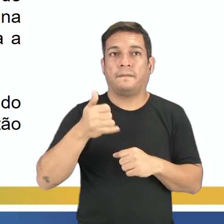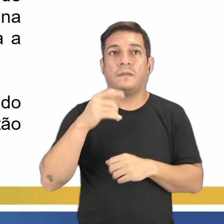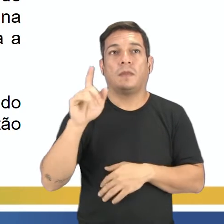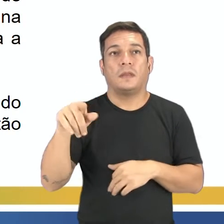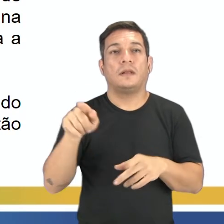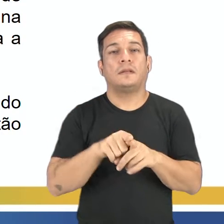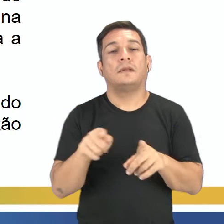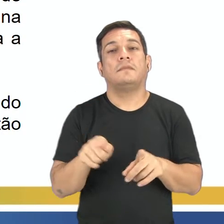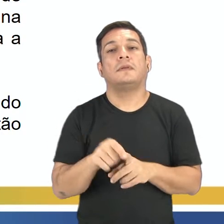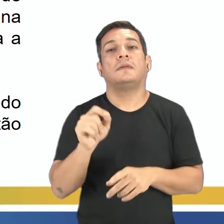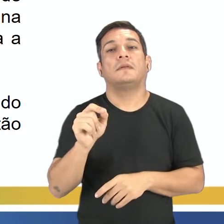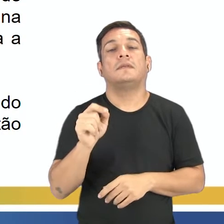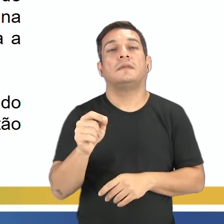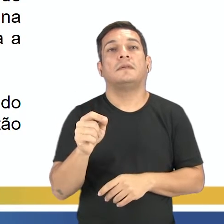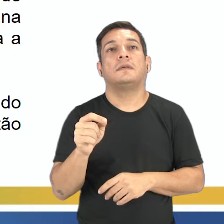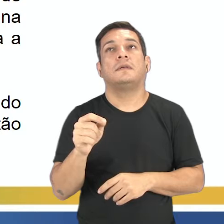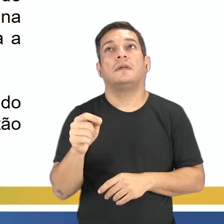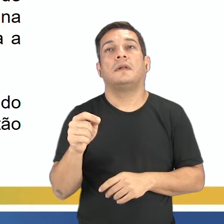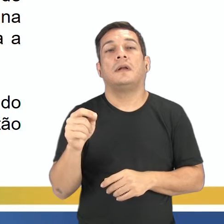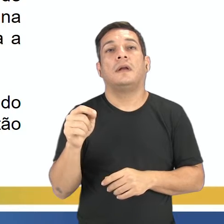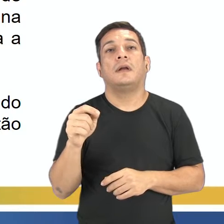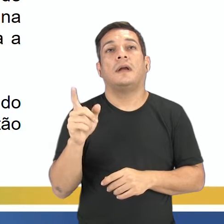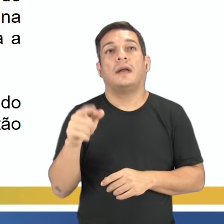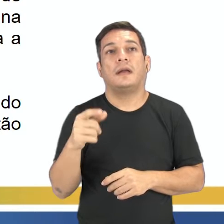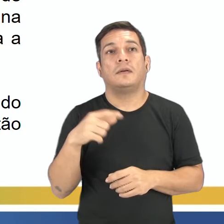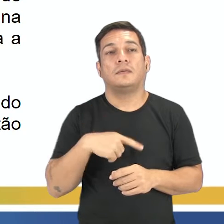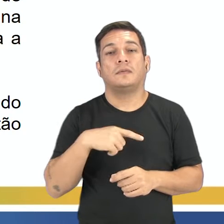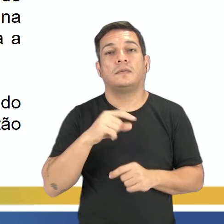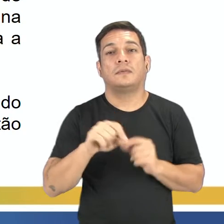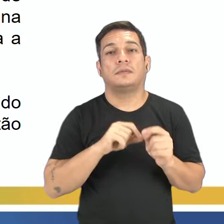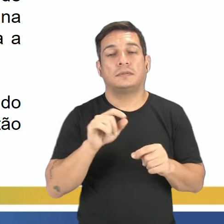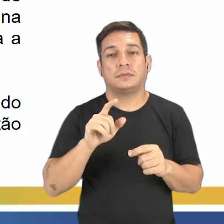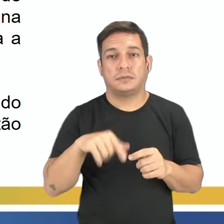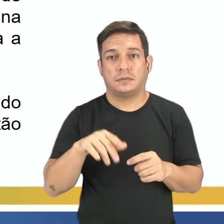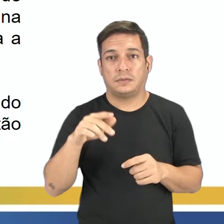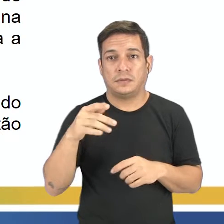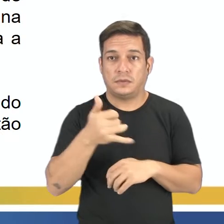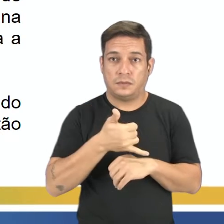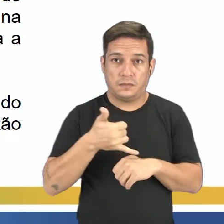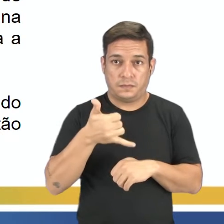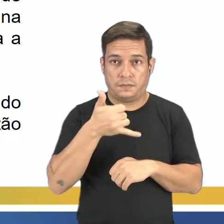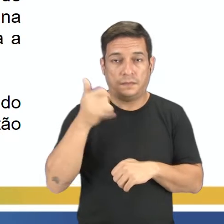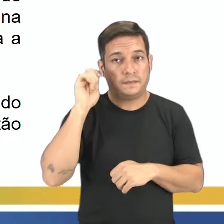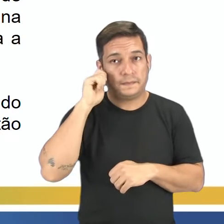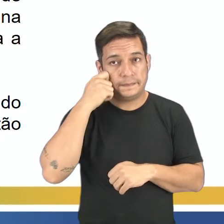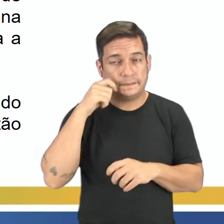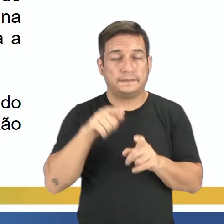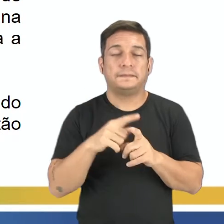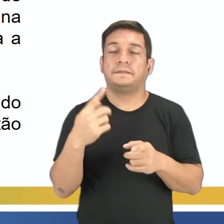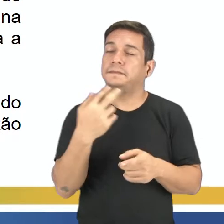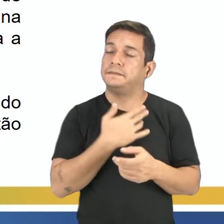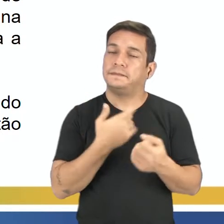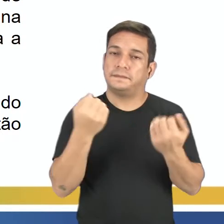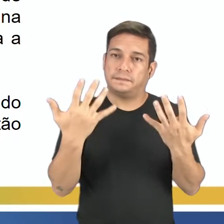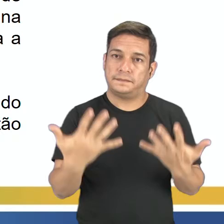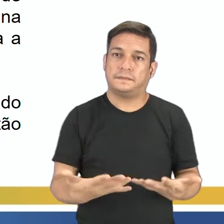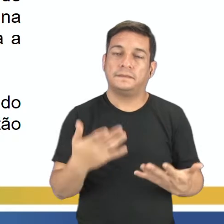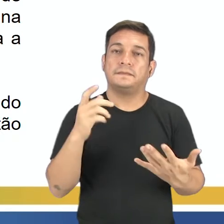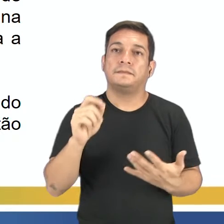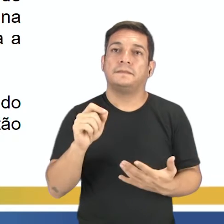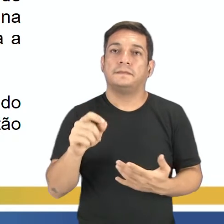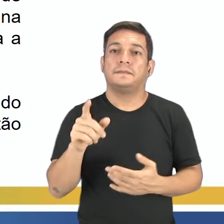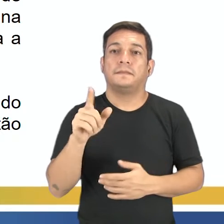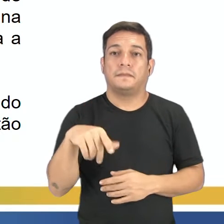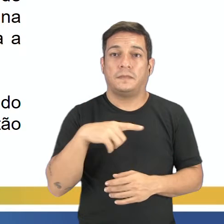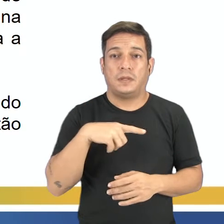ele também é obtido a partir da destilação fracionada do petróleo, que nós acabamos de falar, né? O